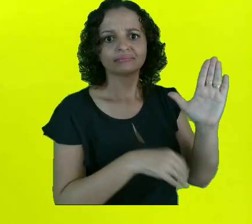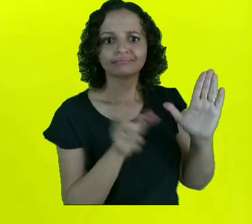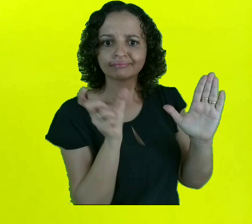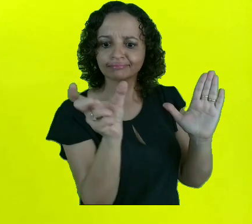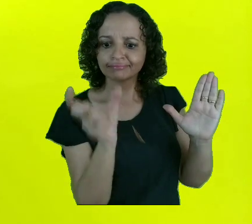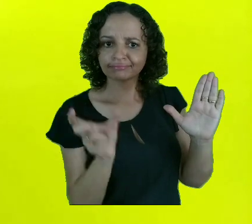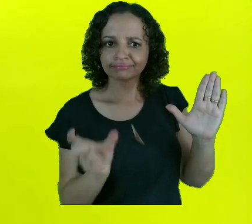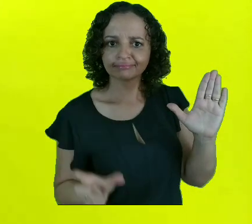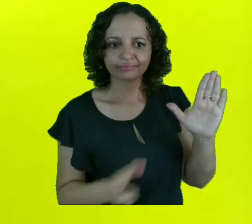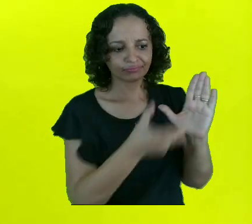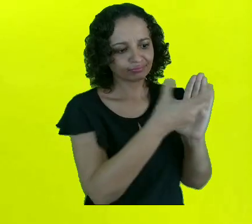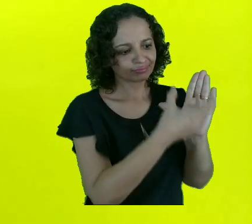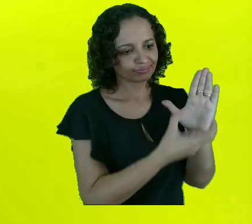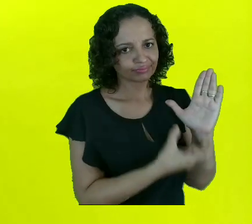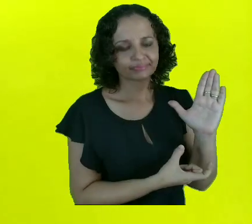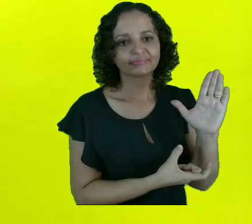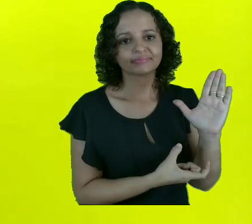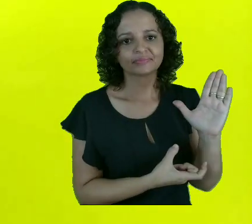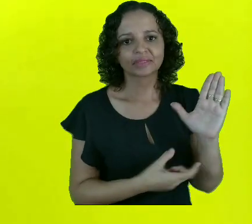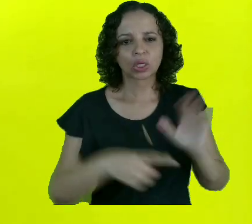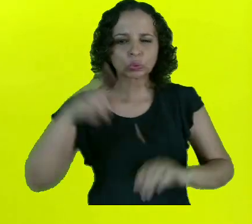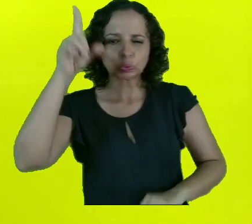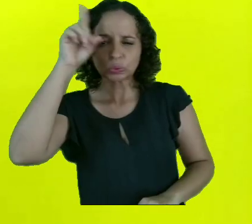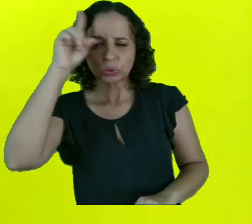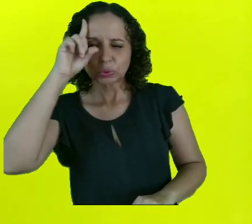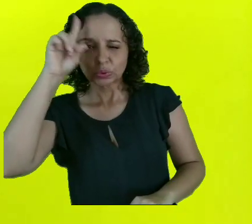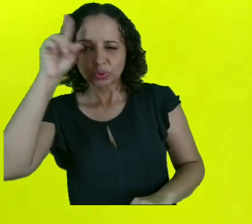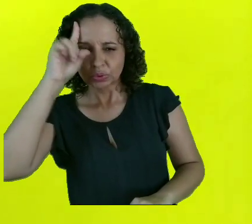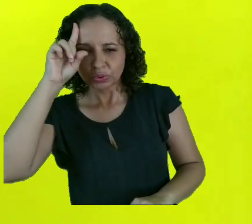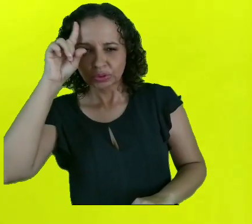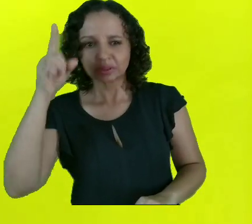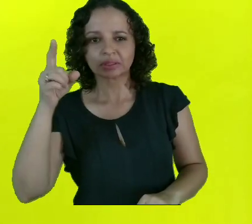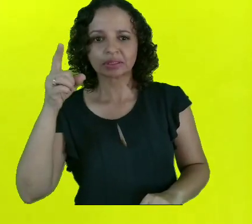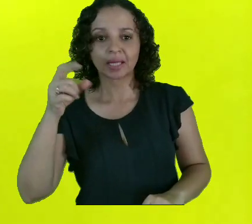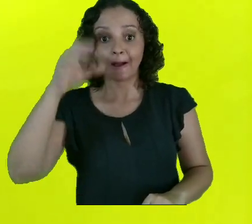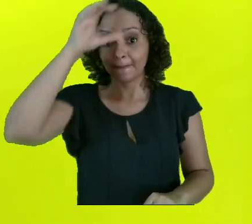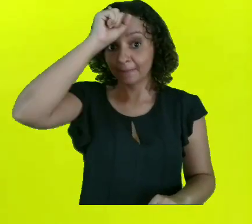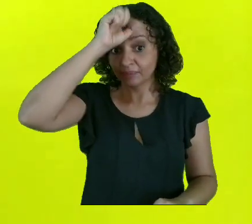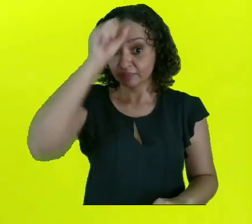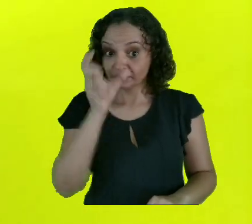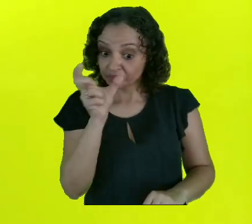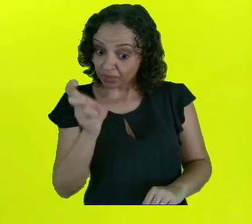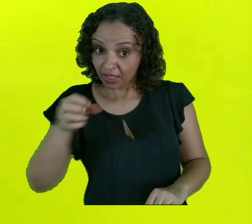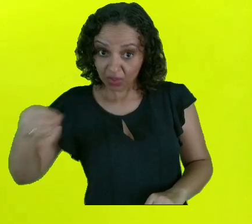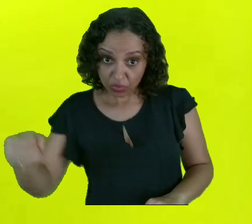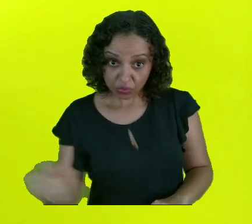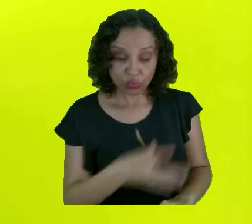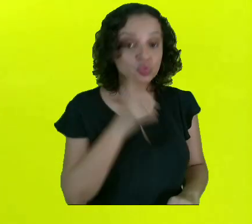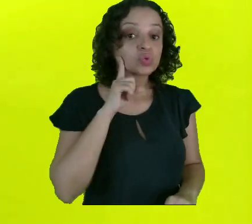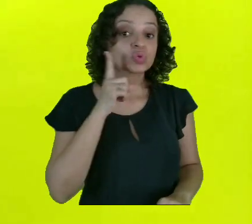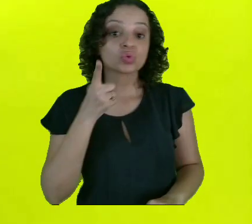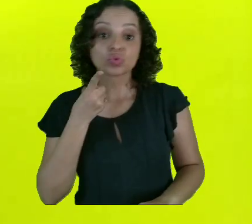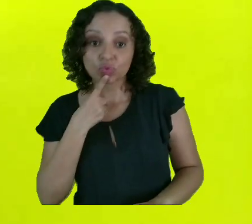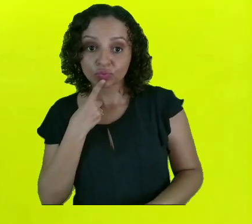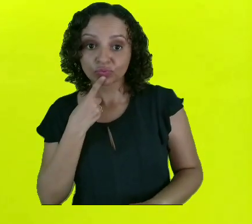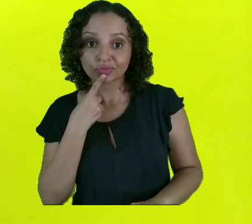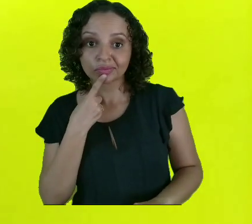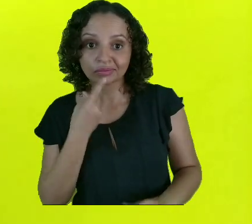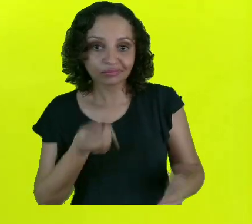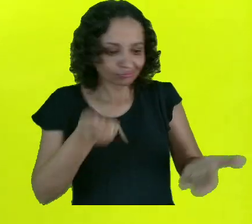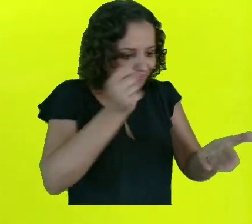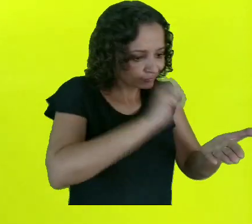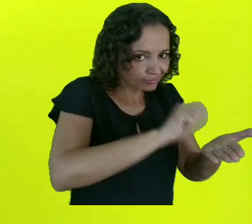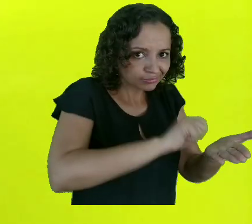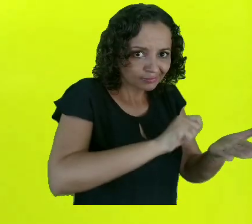dia a dia, o surdo vai anotando aquelas palavras naquele vocabulário que ele vai chamar que